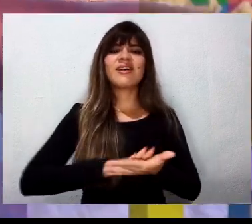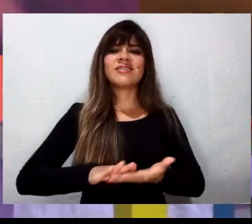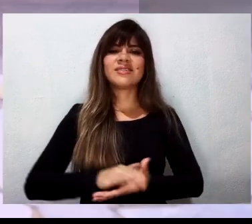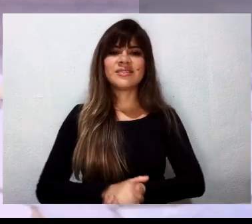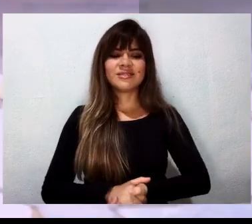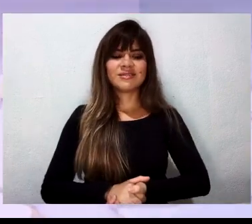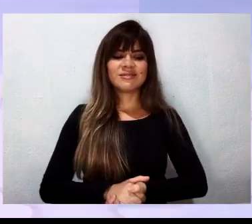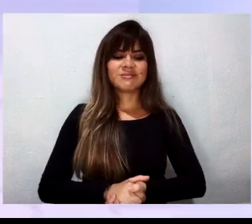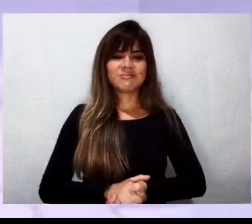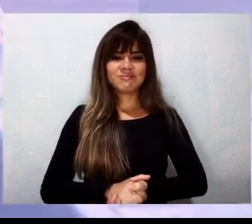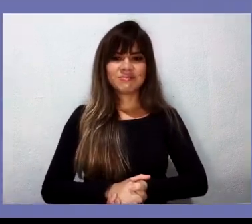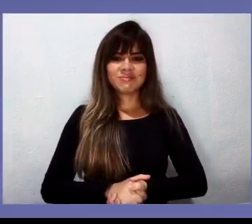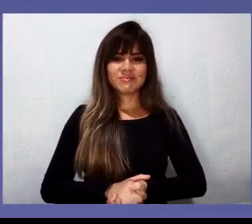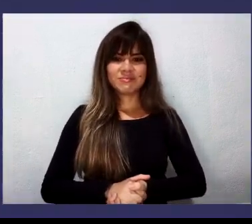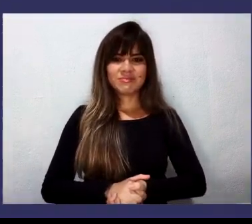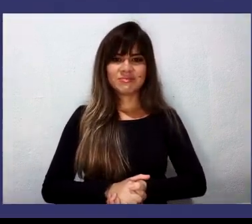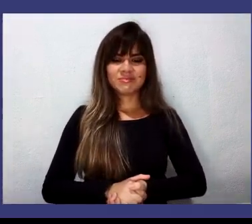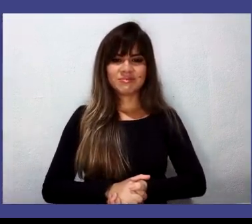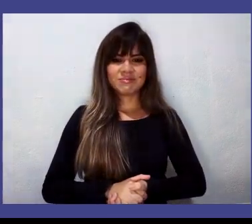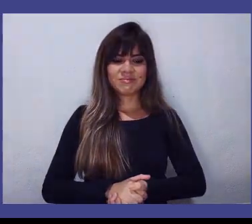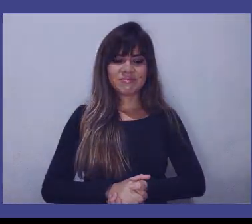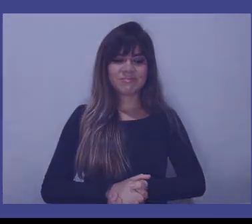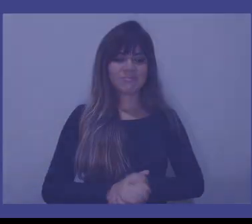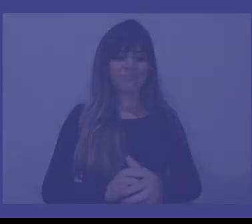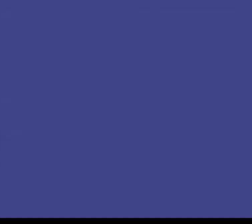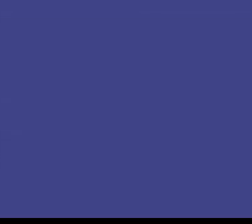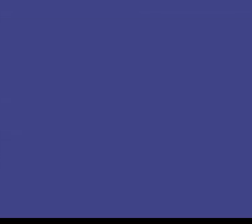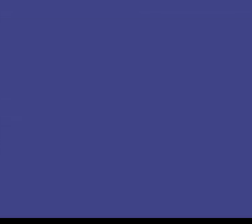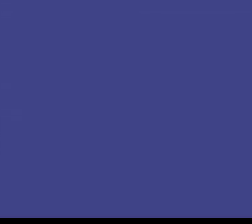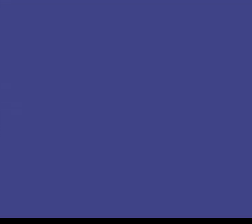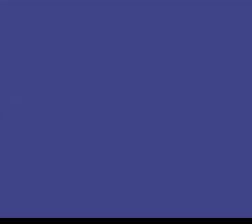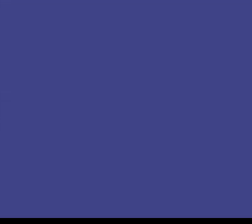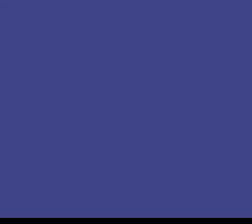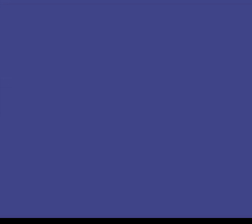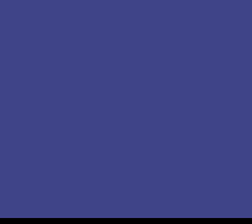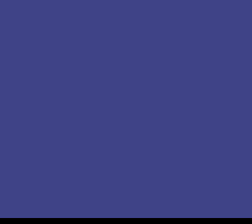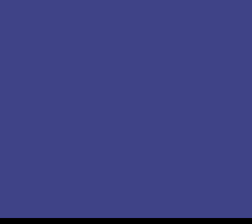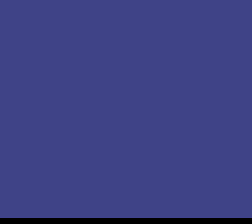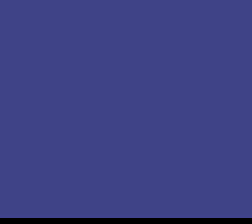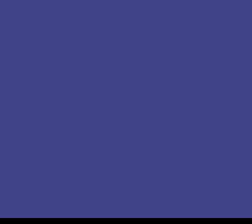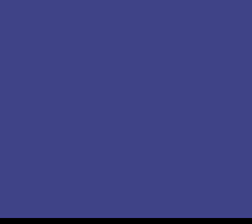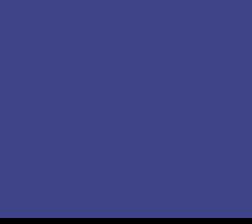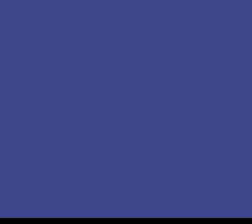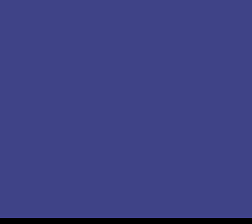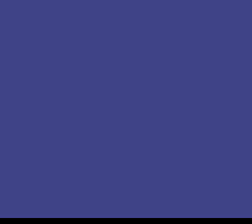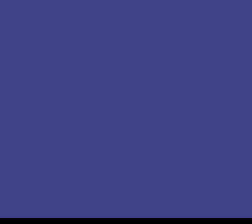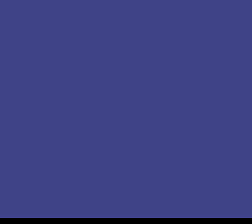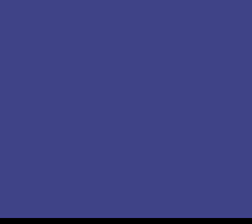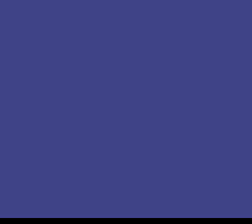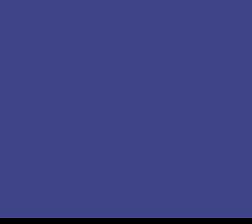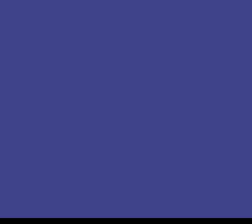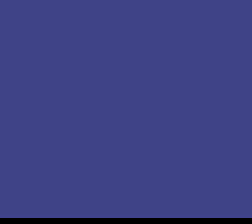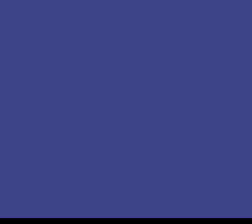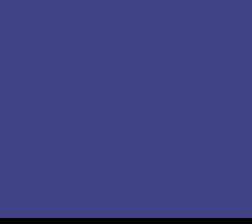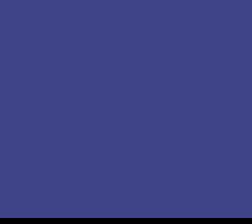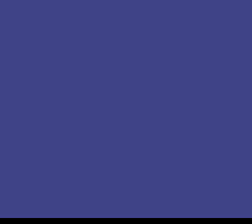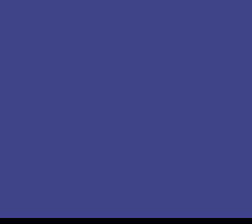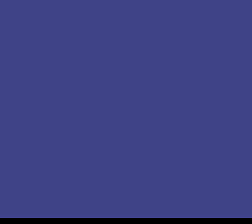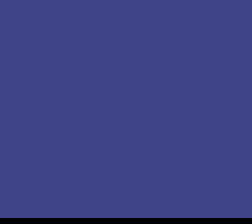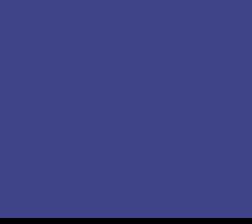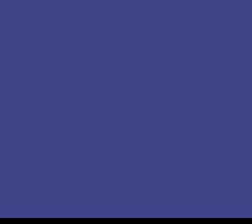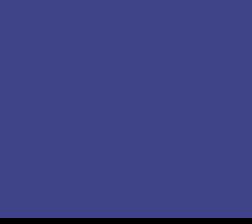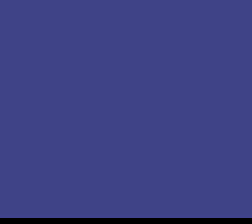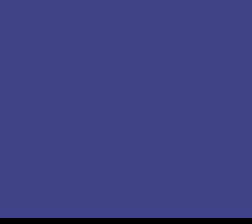nada muda, apesar dos perigos. Nós no Batente, créditos finais.